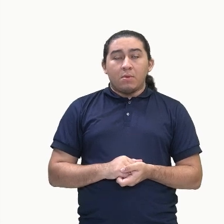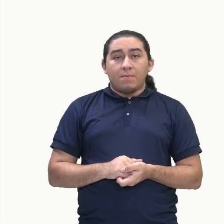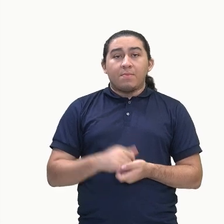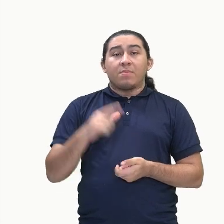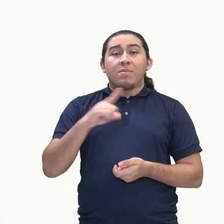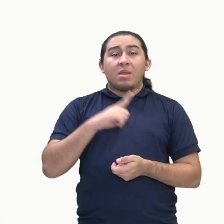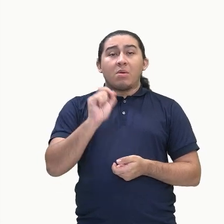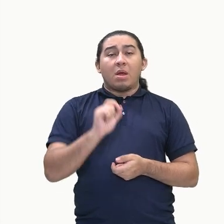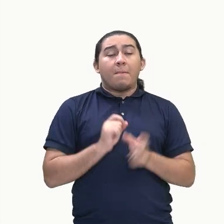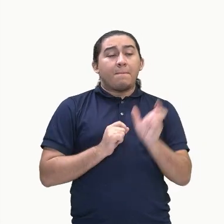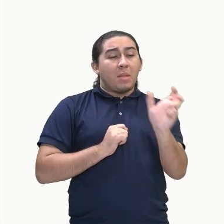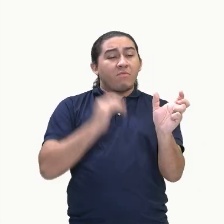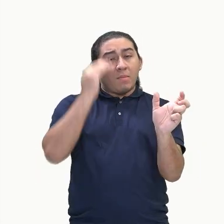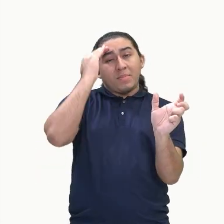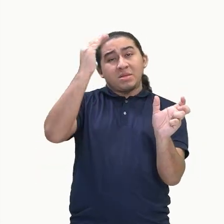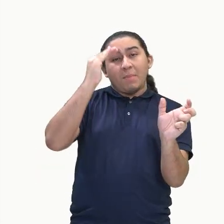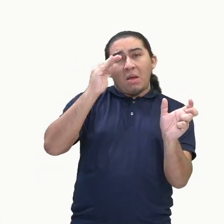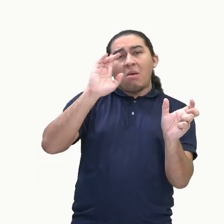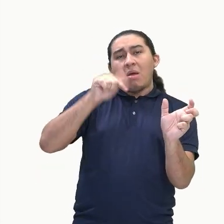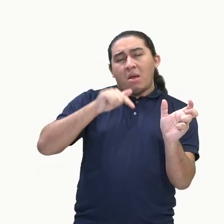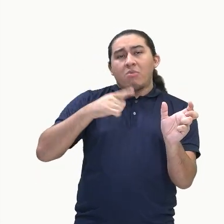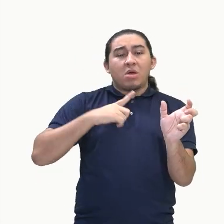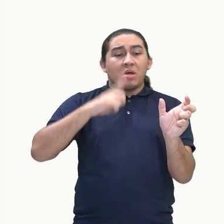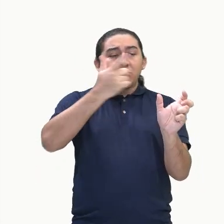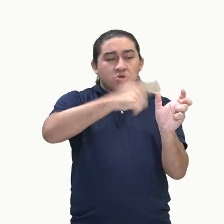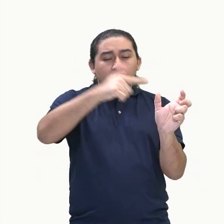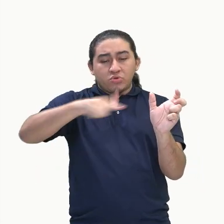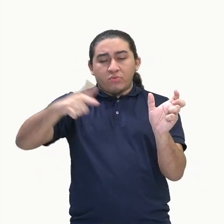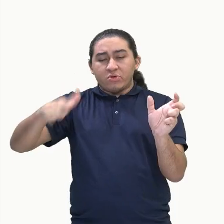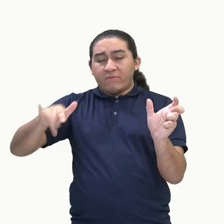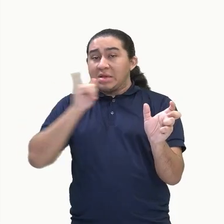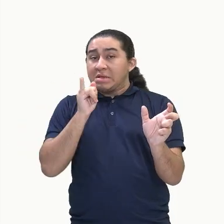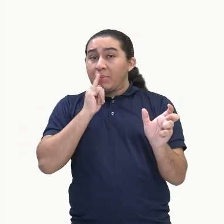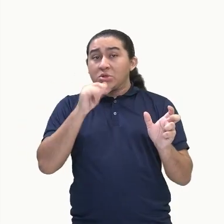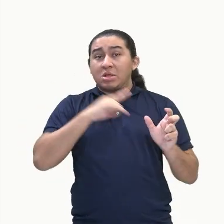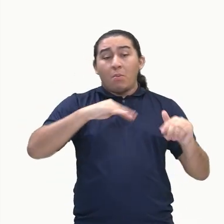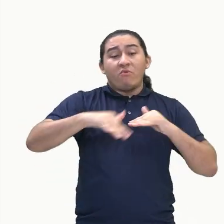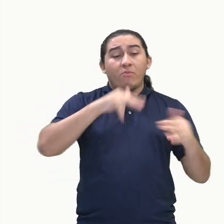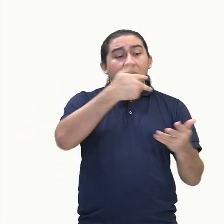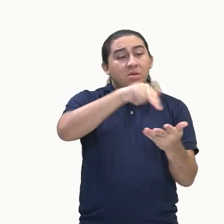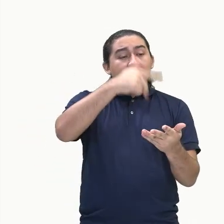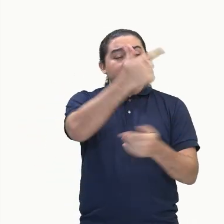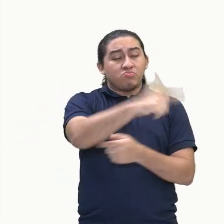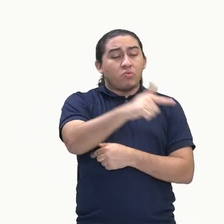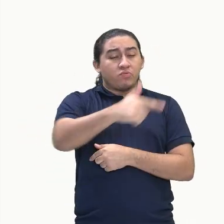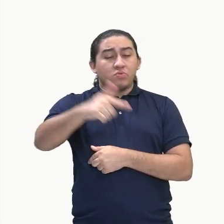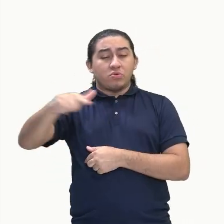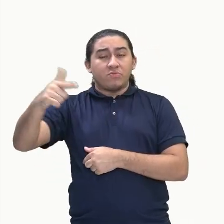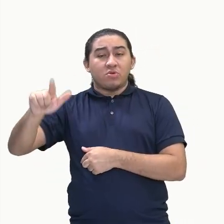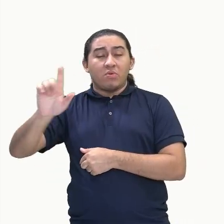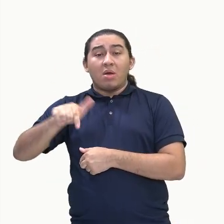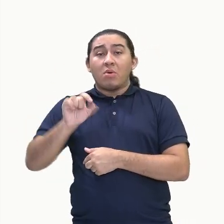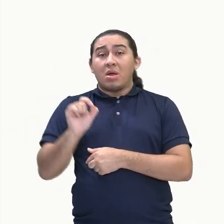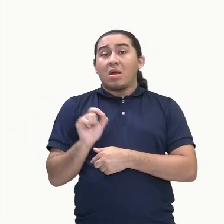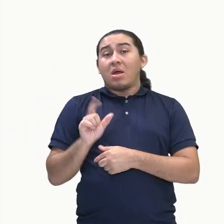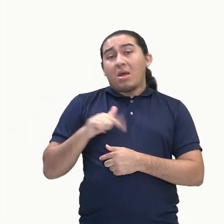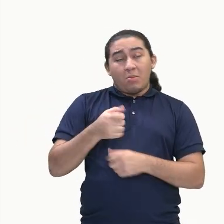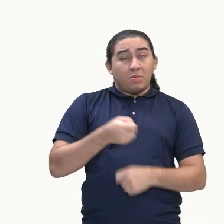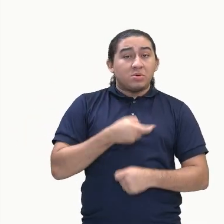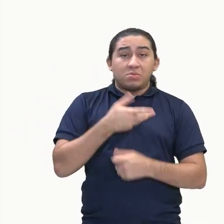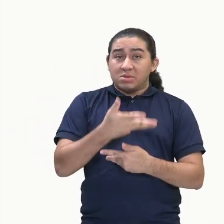repetitivo. Com certeza você já deve ter se pegado fazendo algum movimento repetitivo. Isso é o motivo. Ou